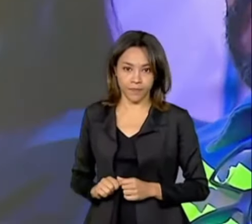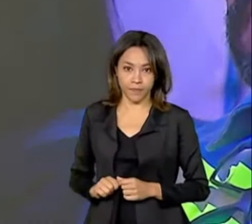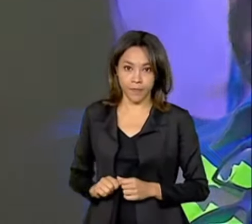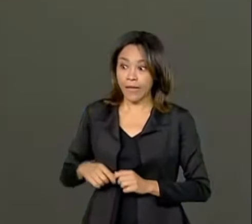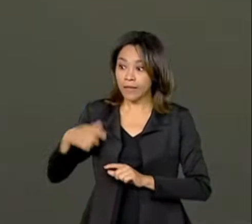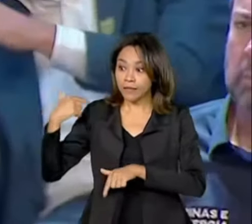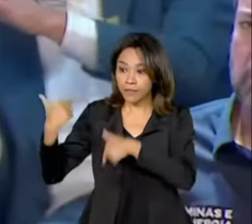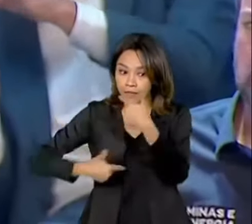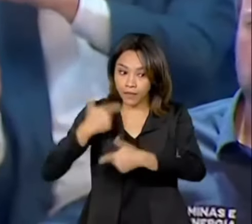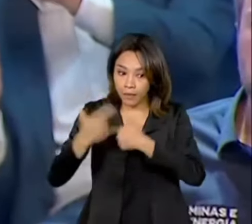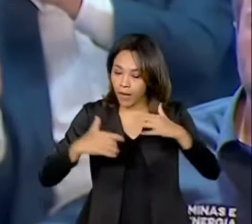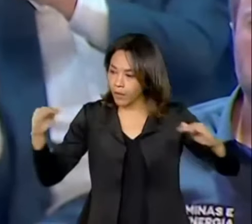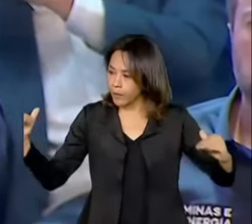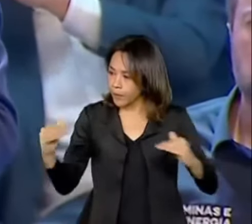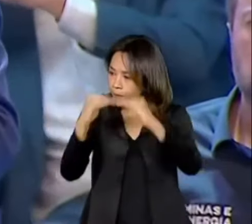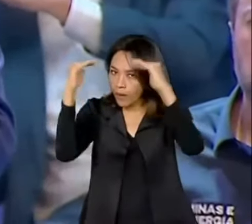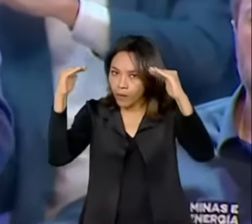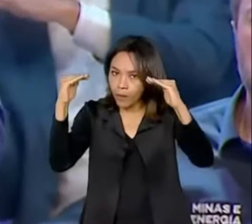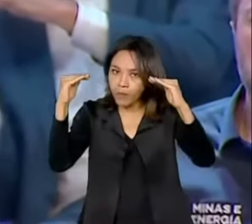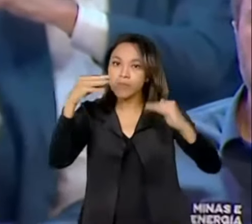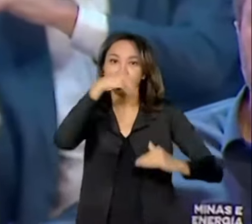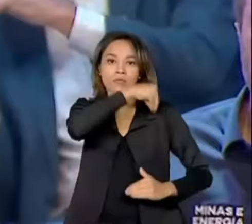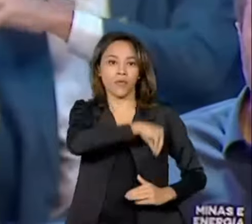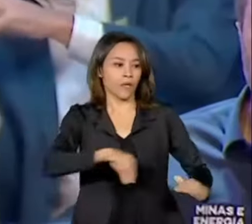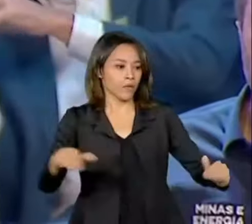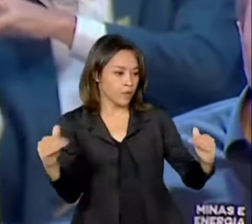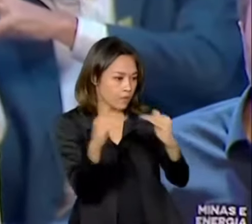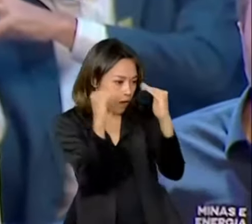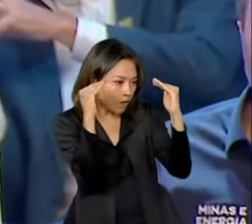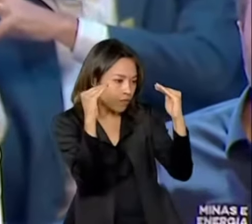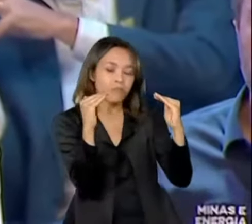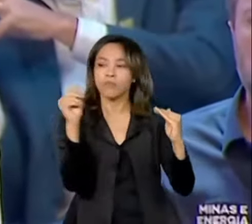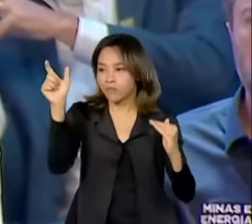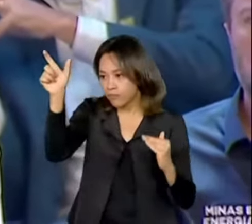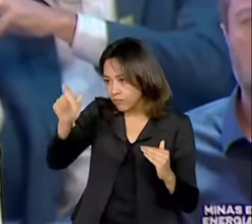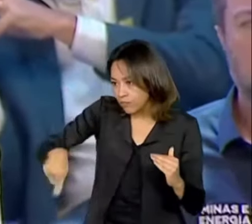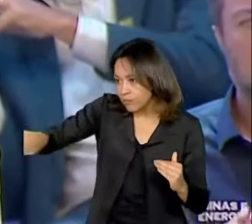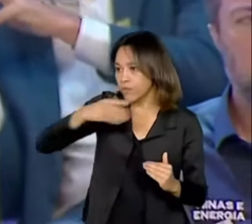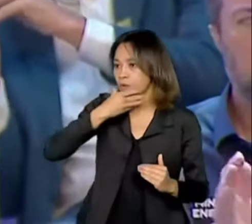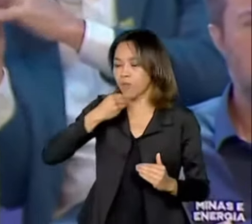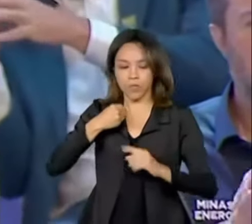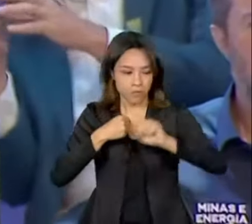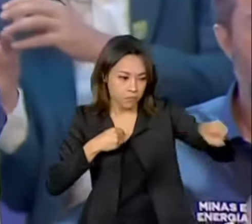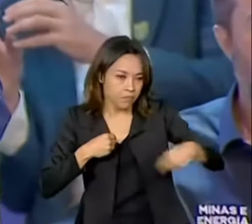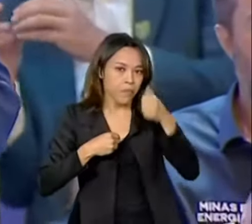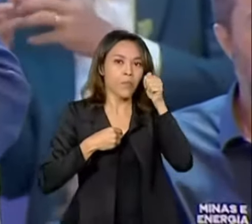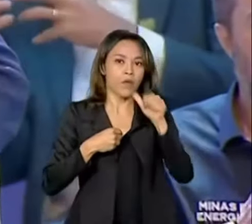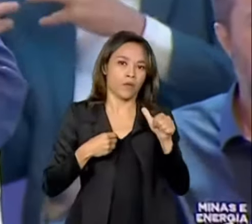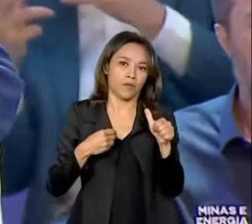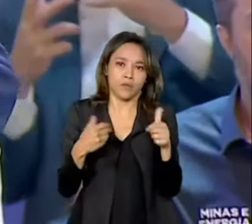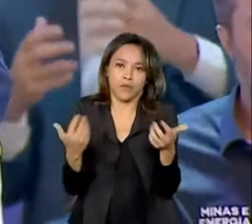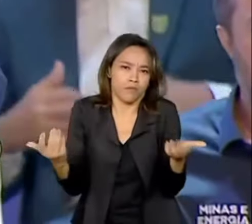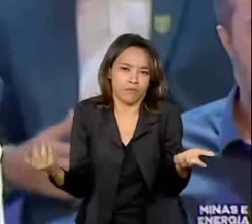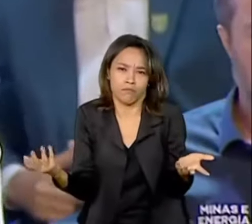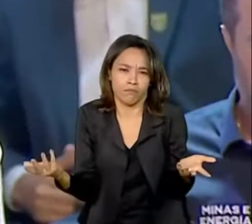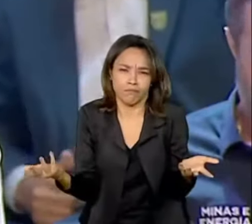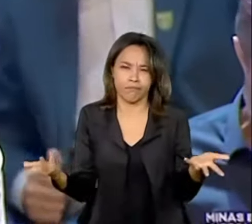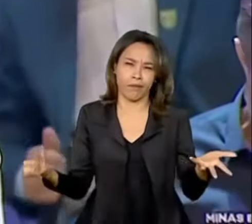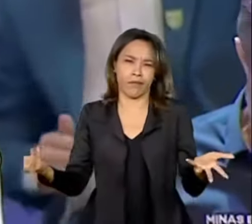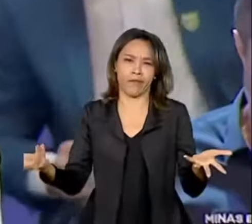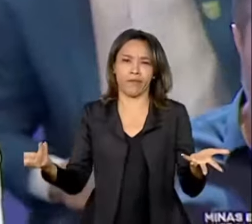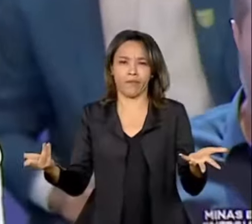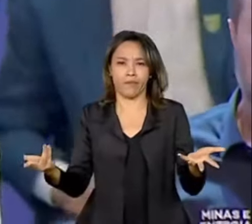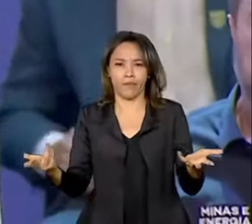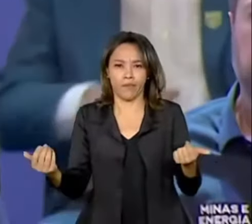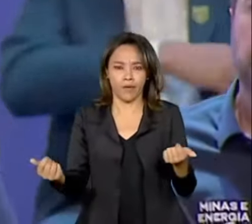trabalho igual, salário igual entre homens e mulheres. Não tem porquê uma